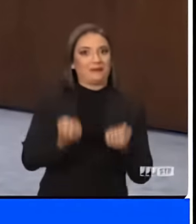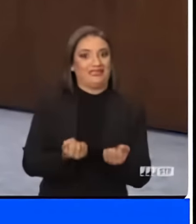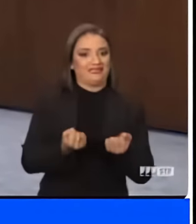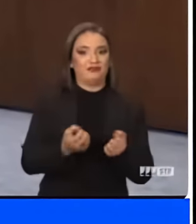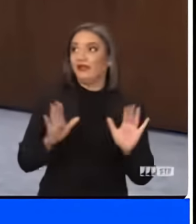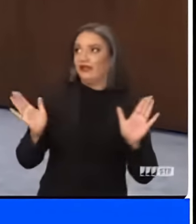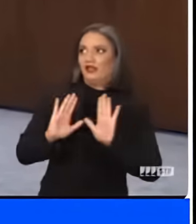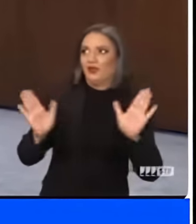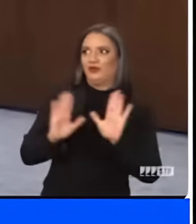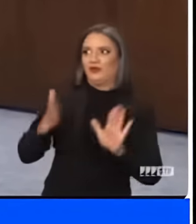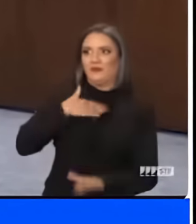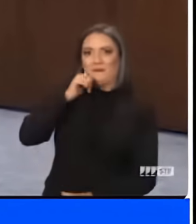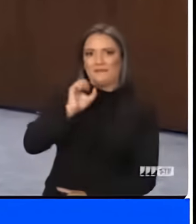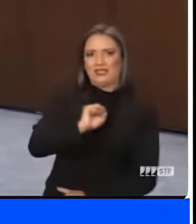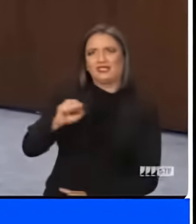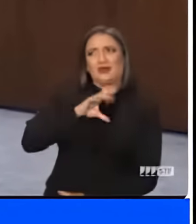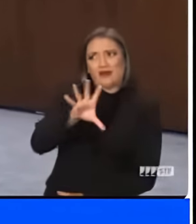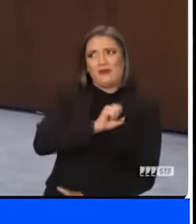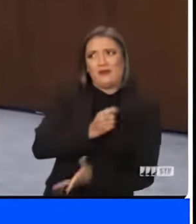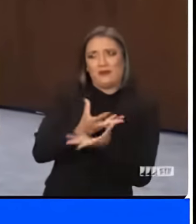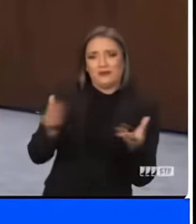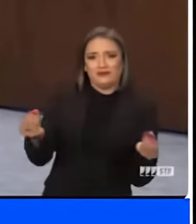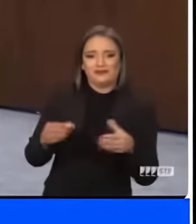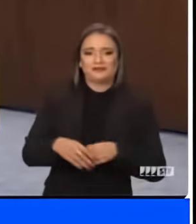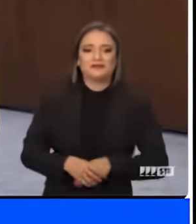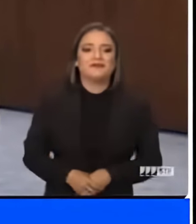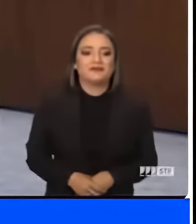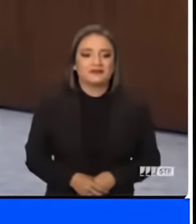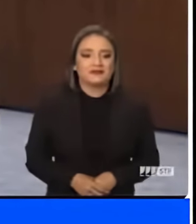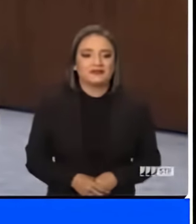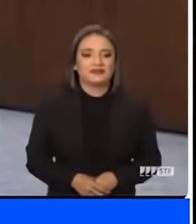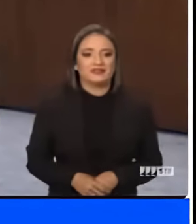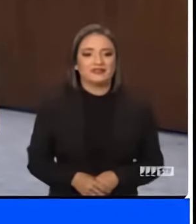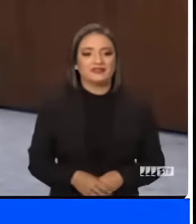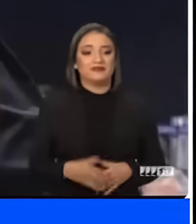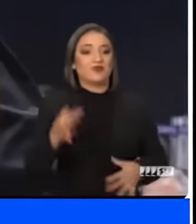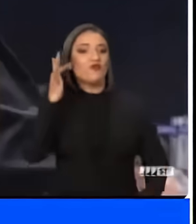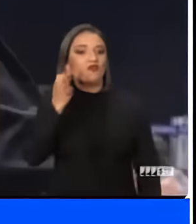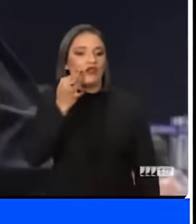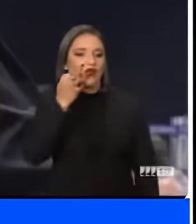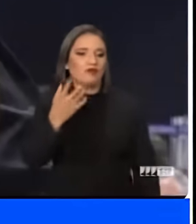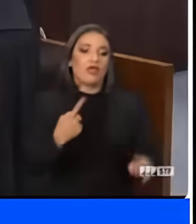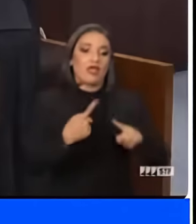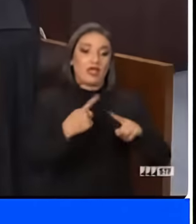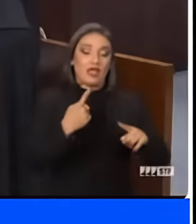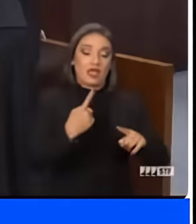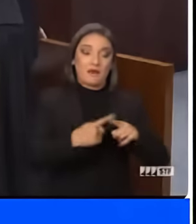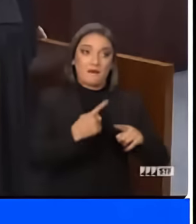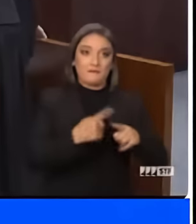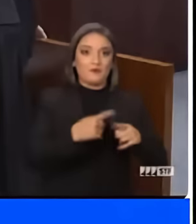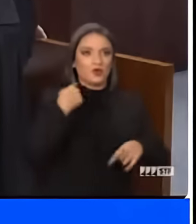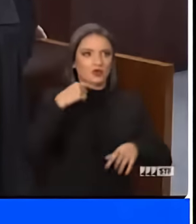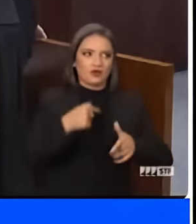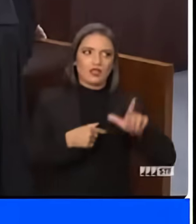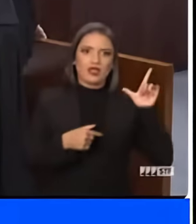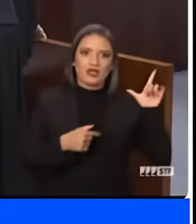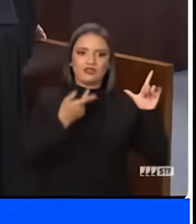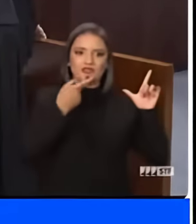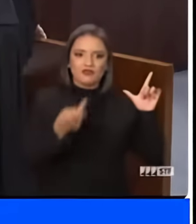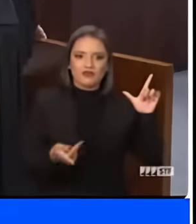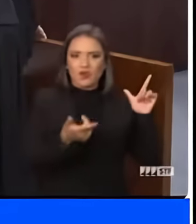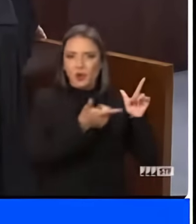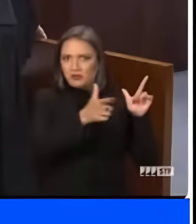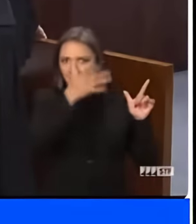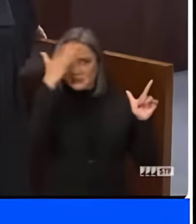por ela. E como Vossas Excelências... É porque o seu predecessor citou Dreyfus e Emílio